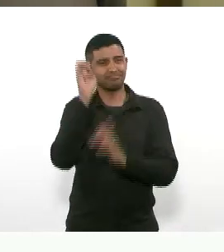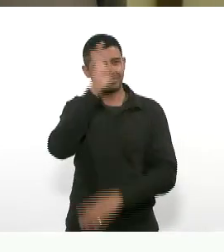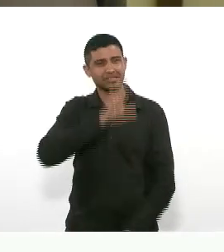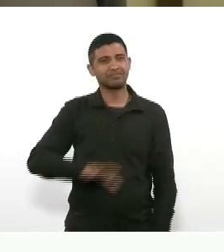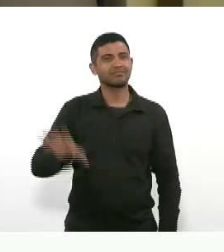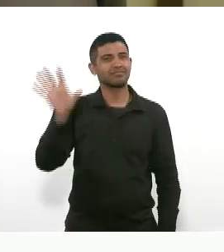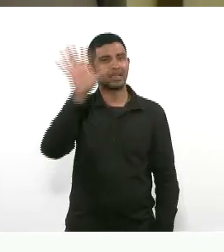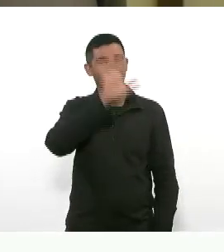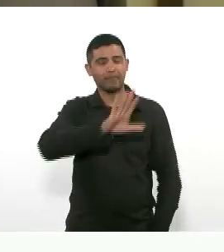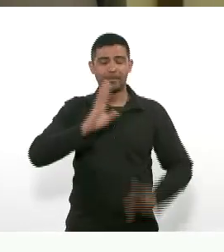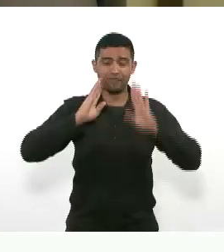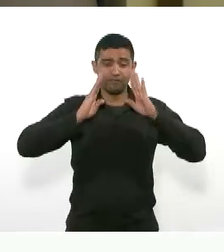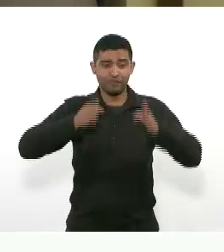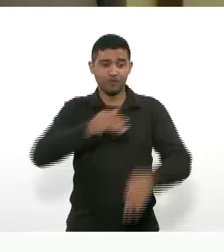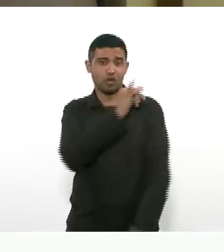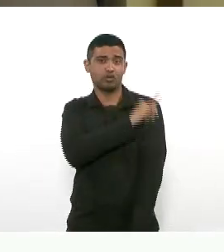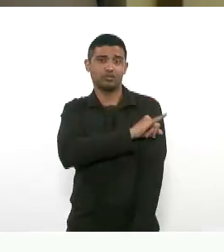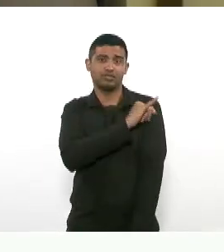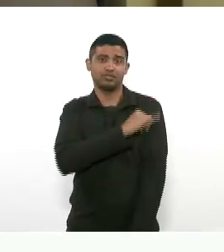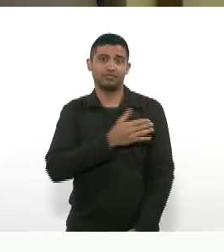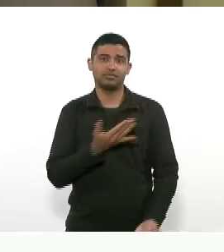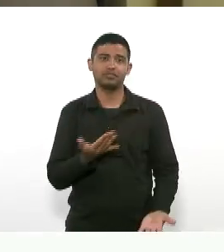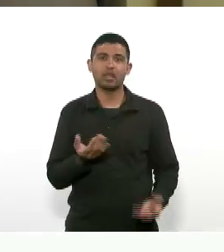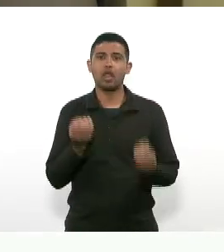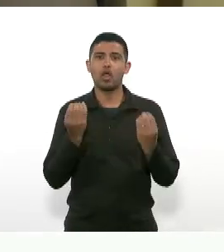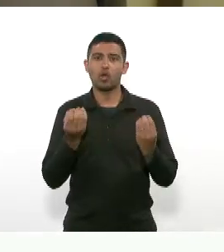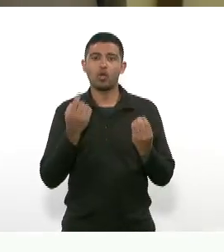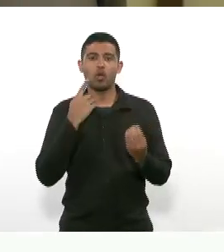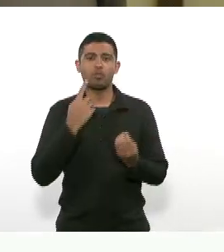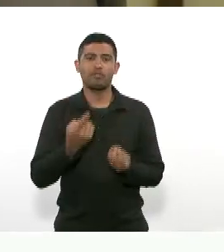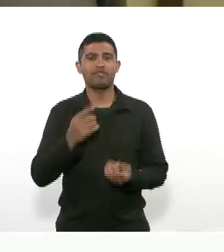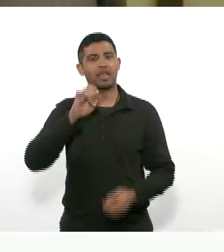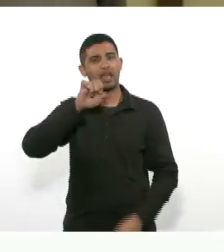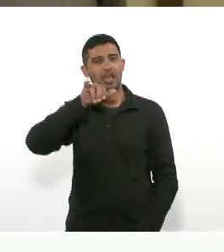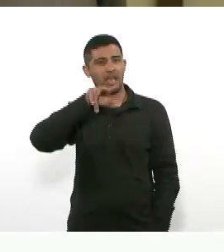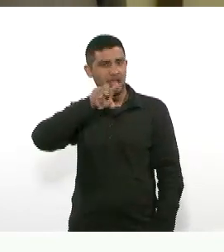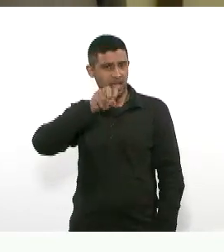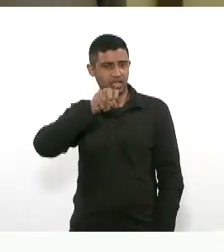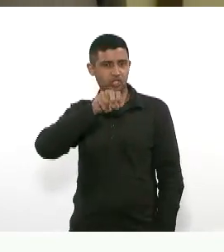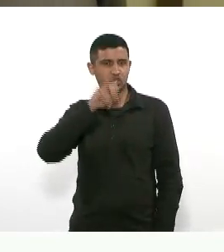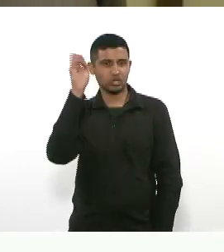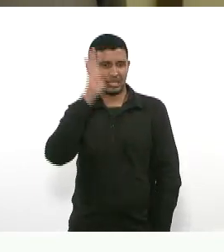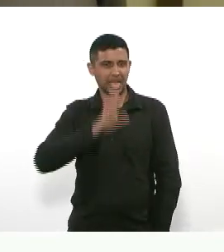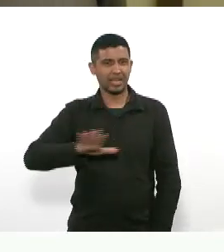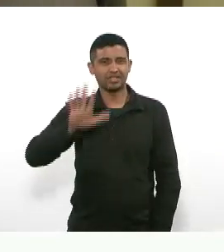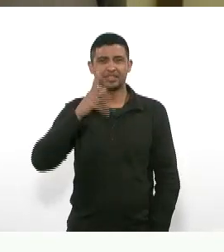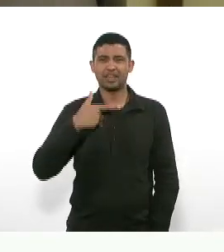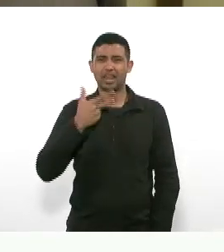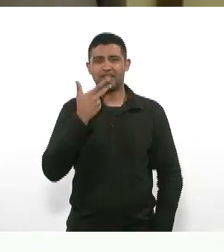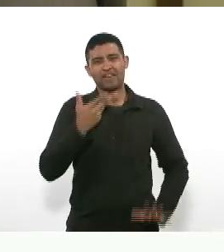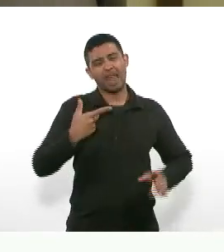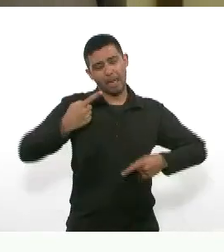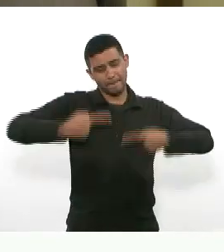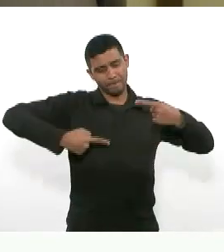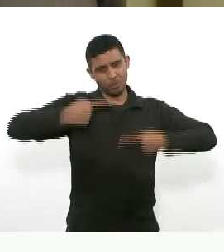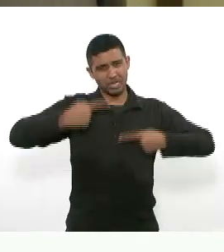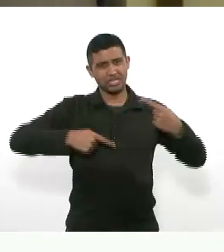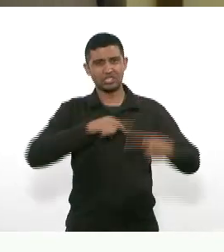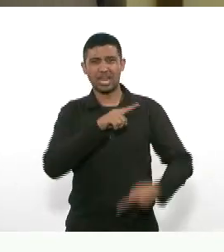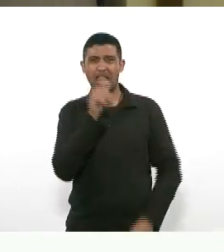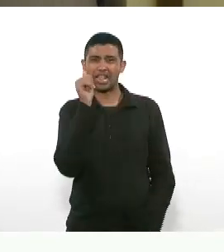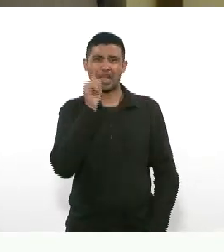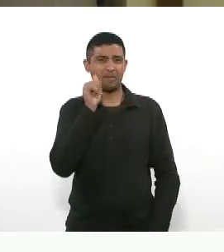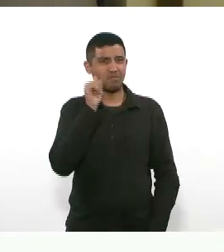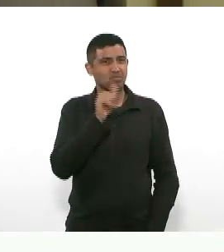no Estado. Então, não adianta um eixo nacional me falar que a política de vulnerabilidade das mulheres é